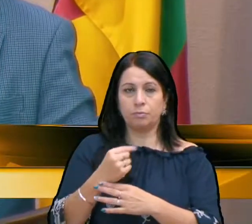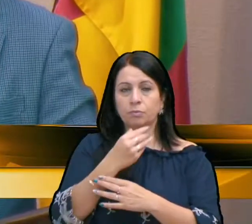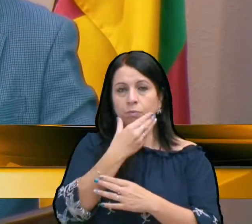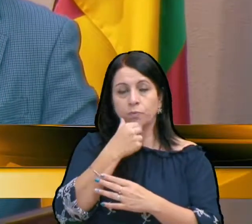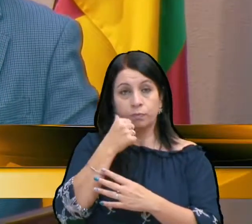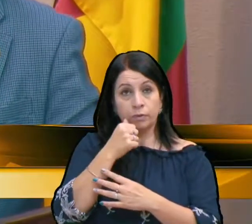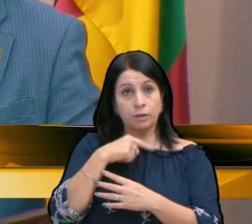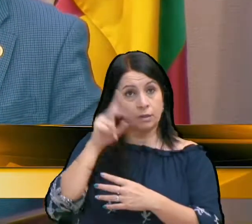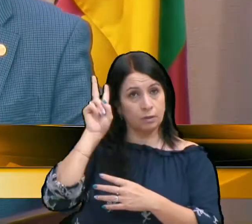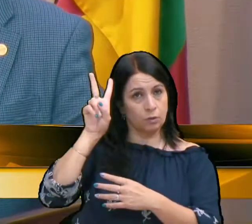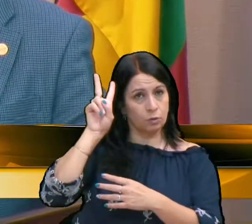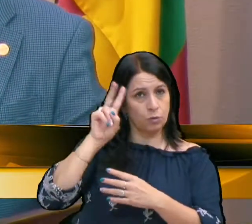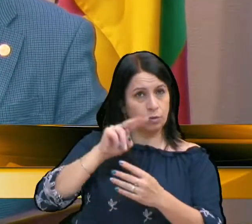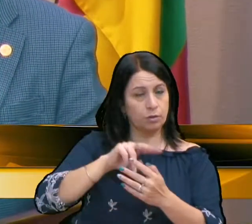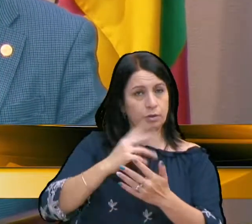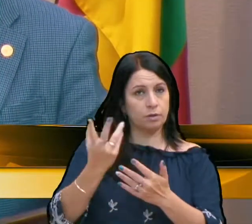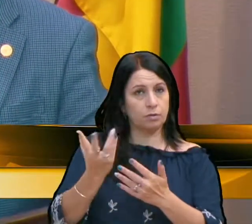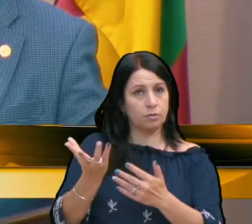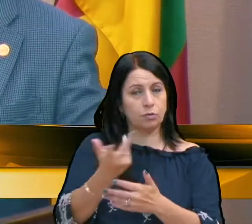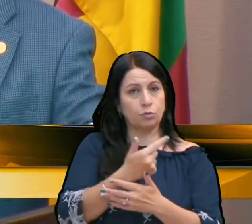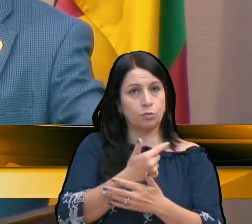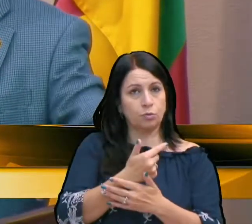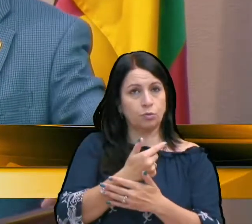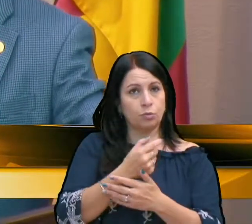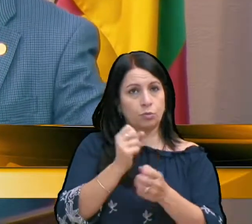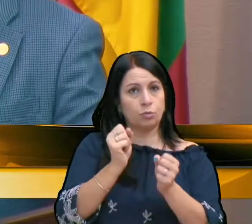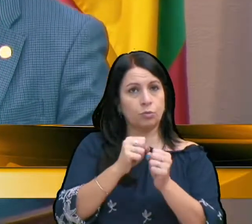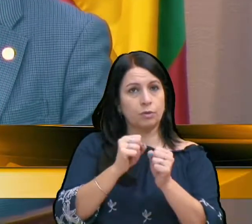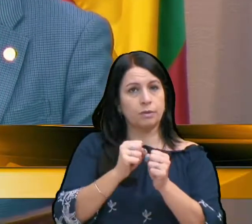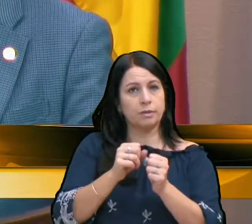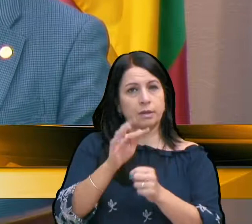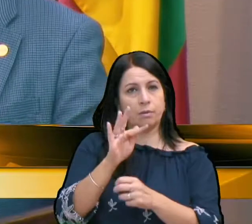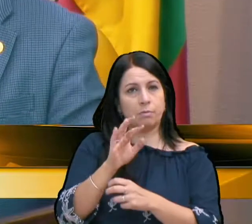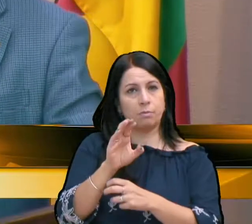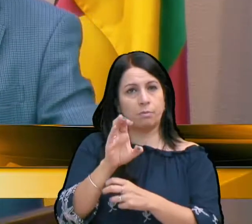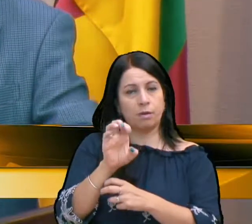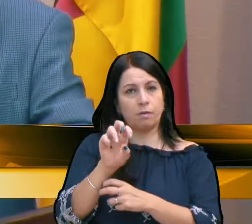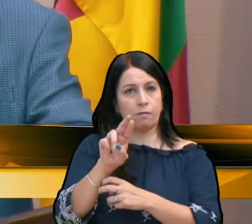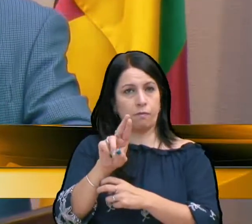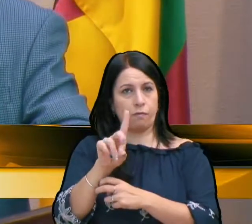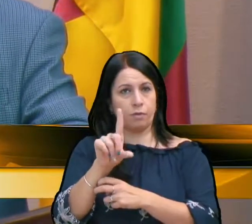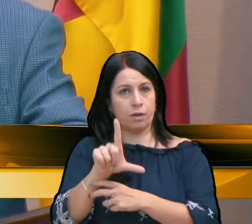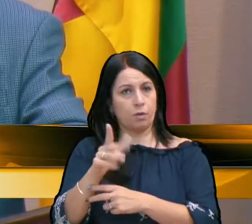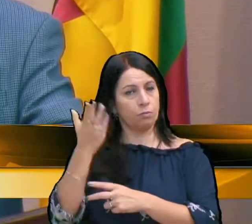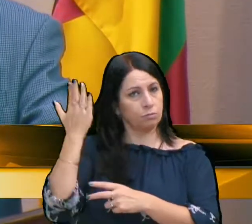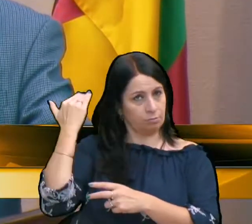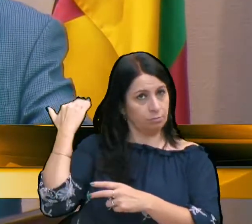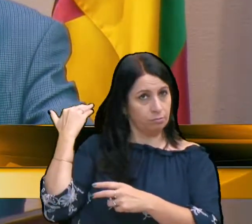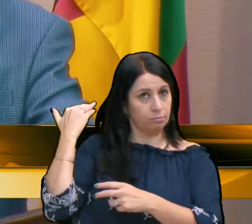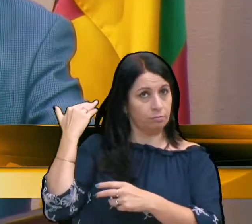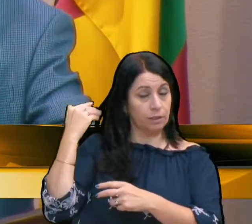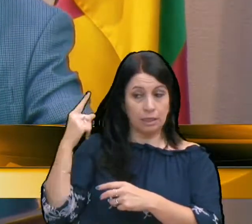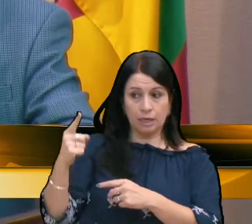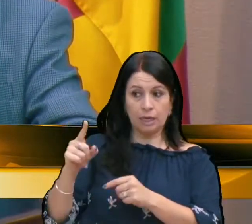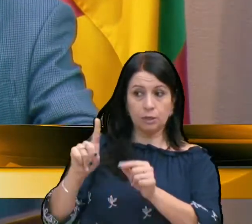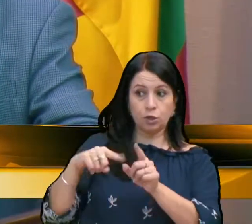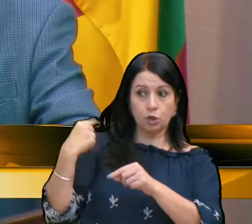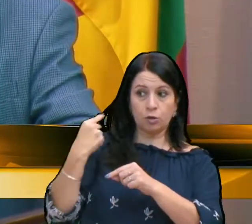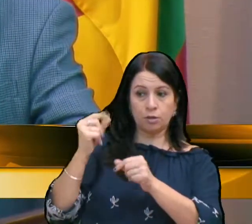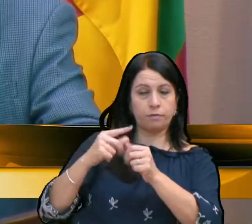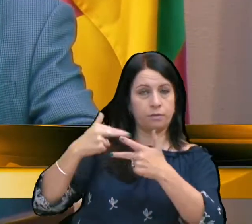na história universal, no sistema feudal, os feudos eram